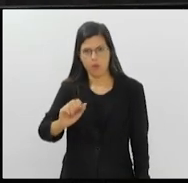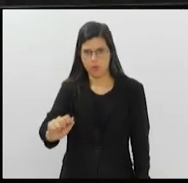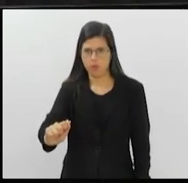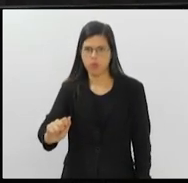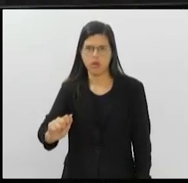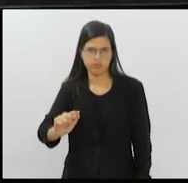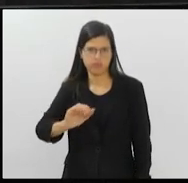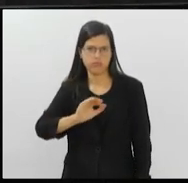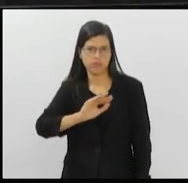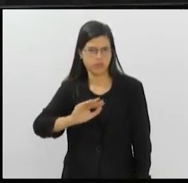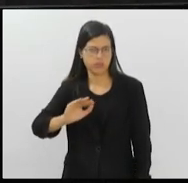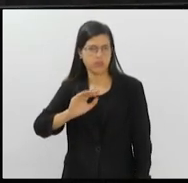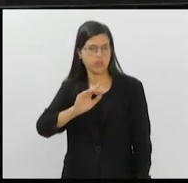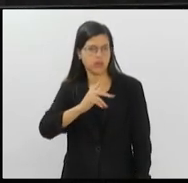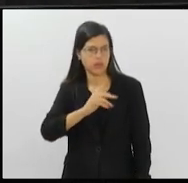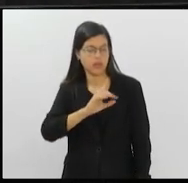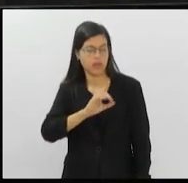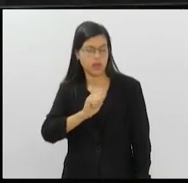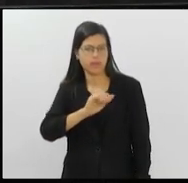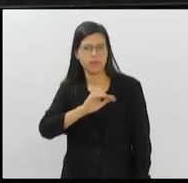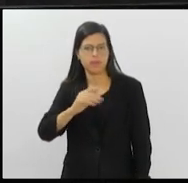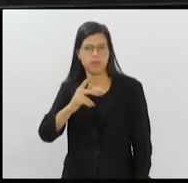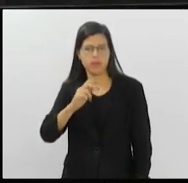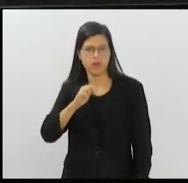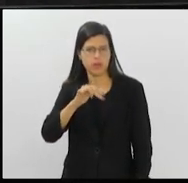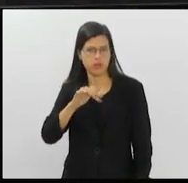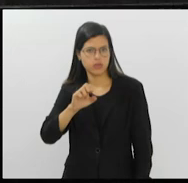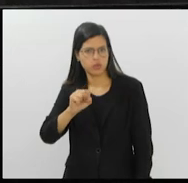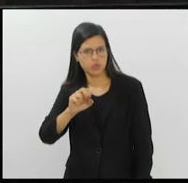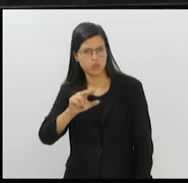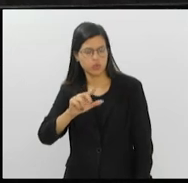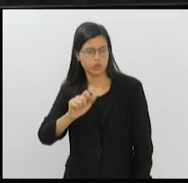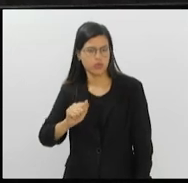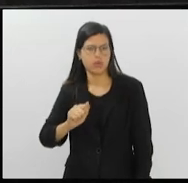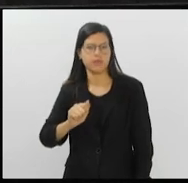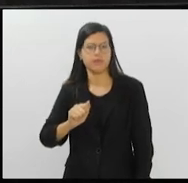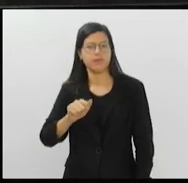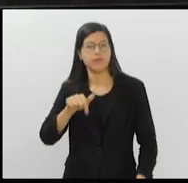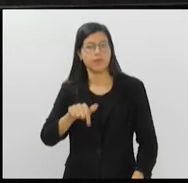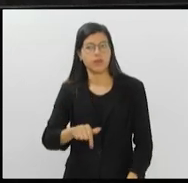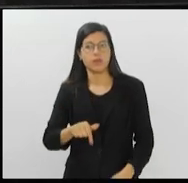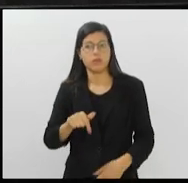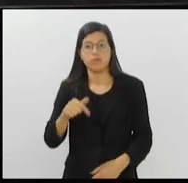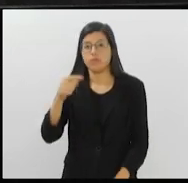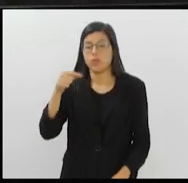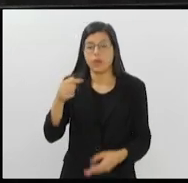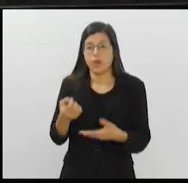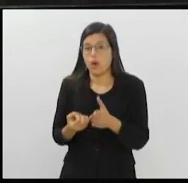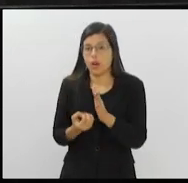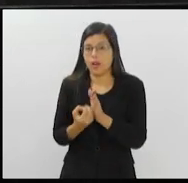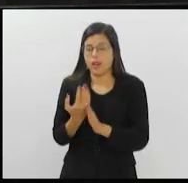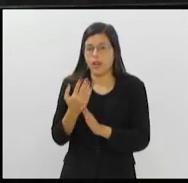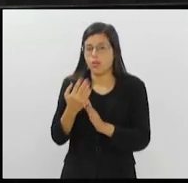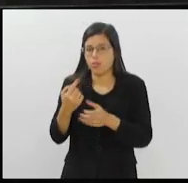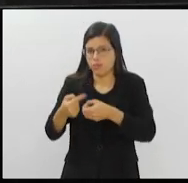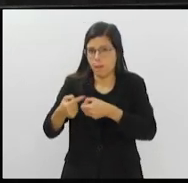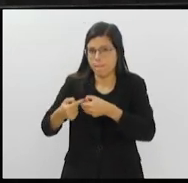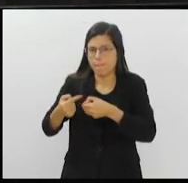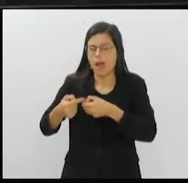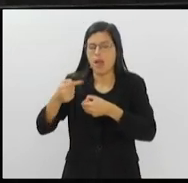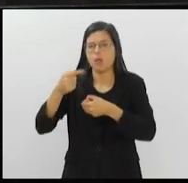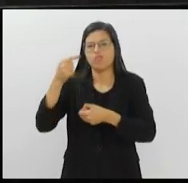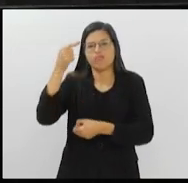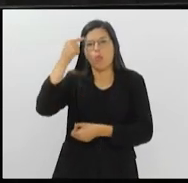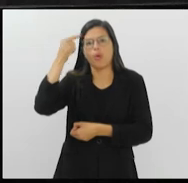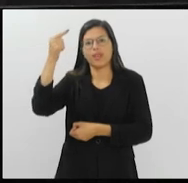foi preparada para uma ocupação consciente, com ideais ecológicos, e não é isso que a gente vem